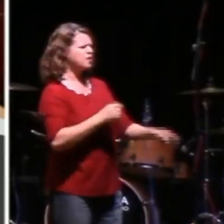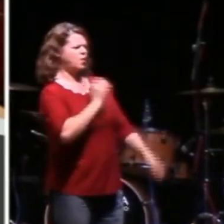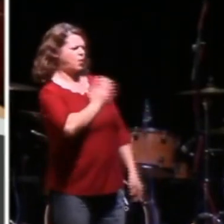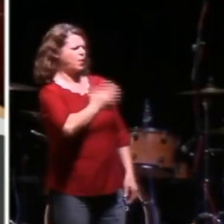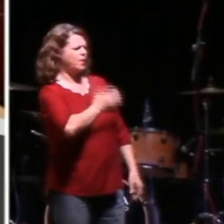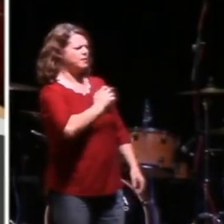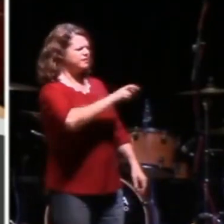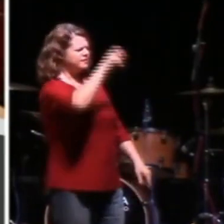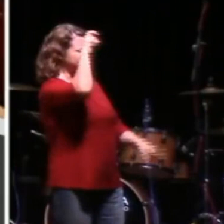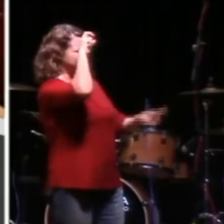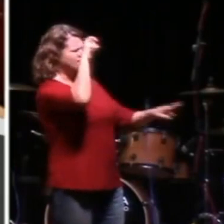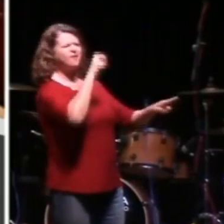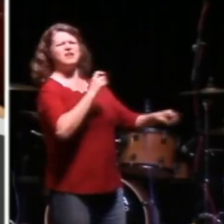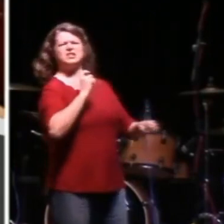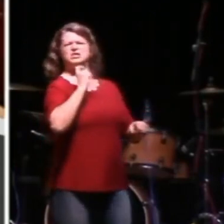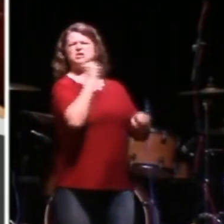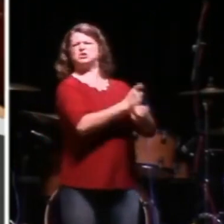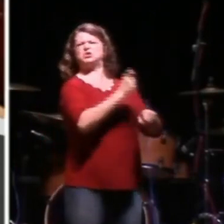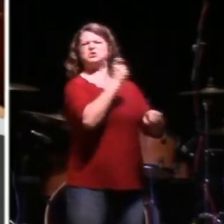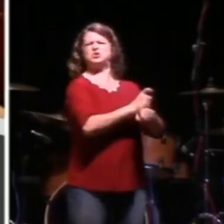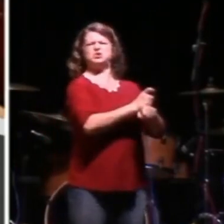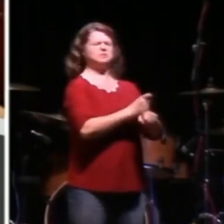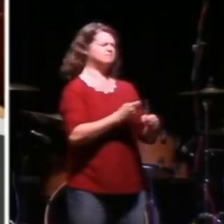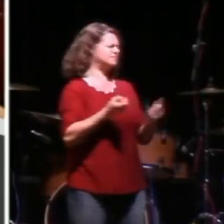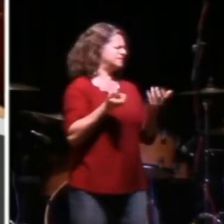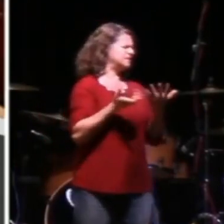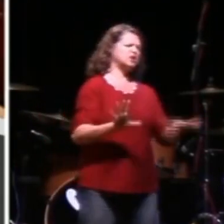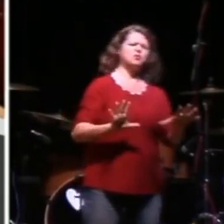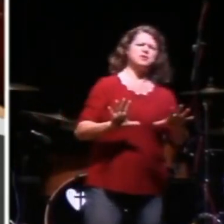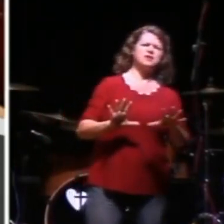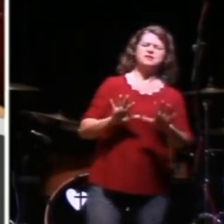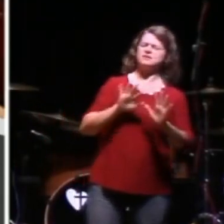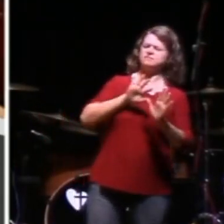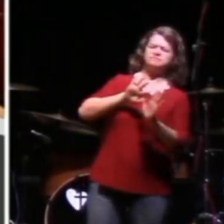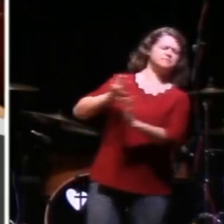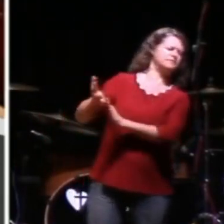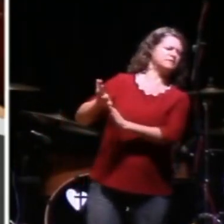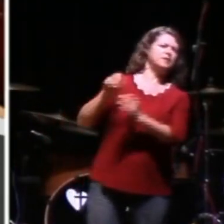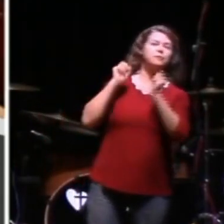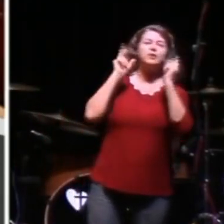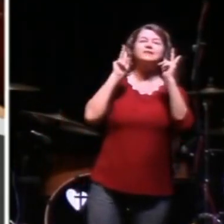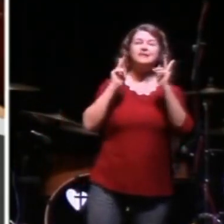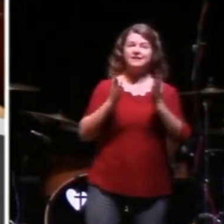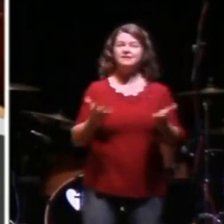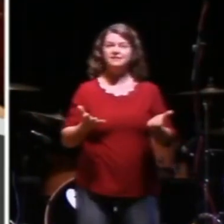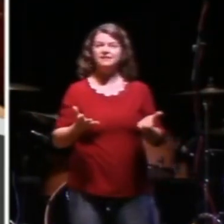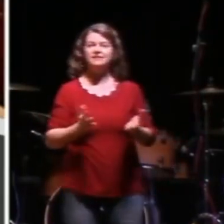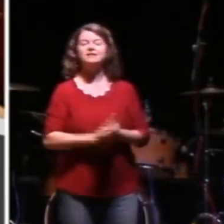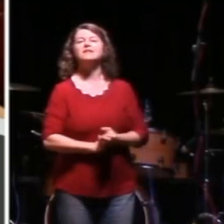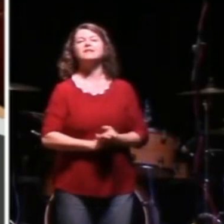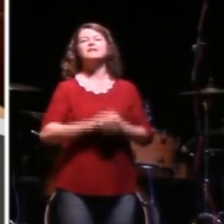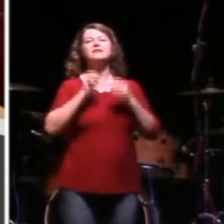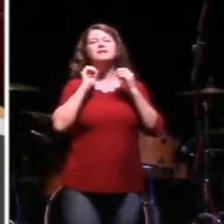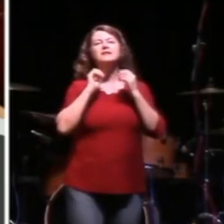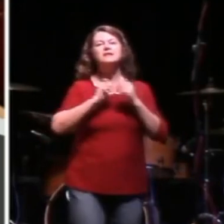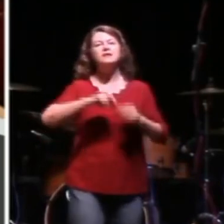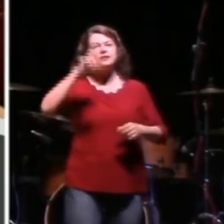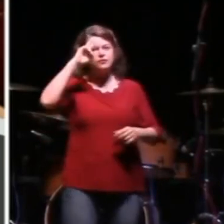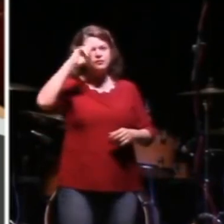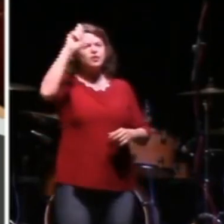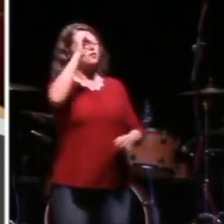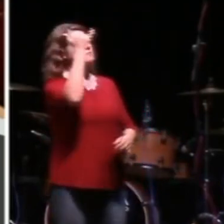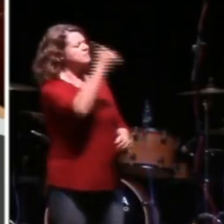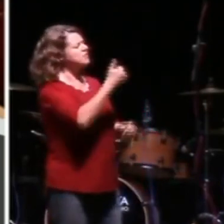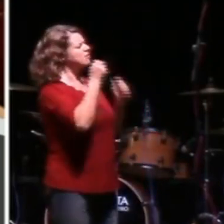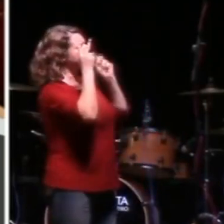a dar ouvidos a moisés ea arão como o senhor tinha dito que o senhor a moisés o coração do faraó estava